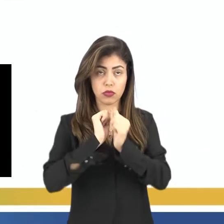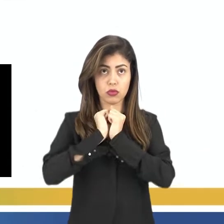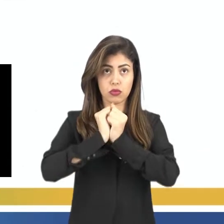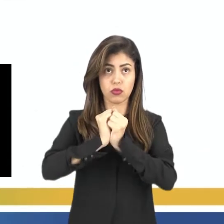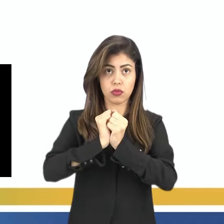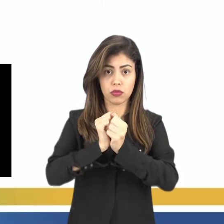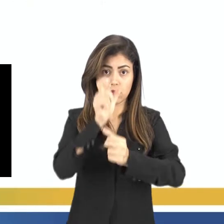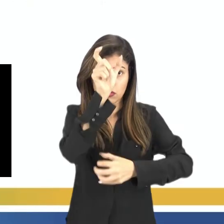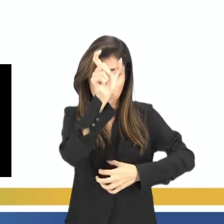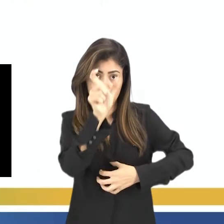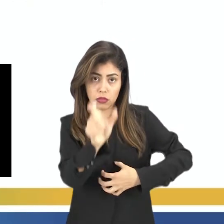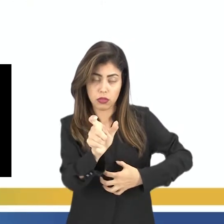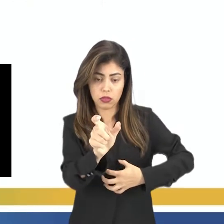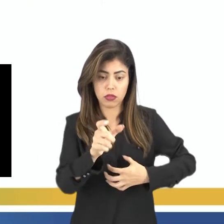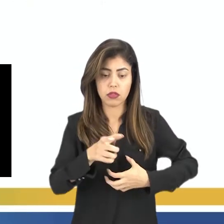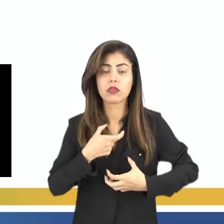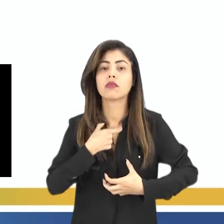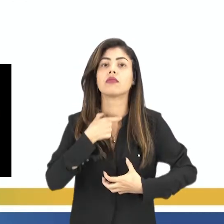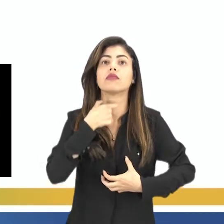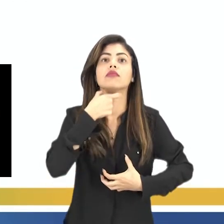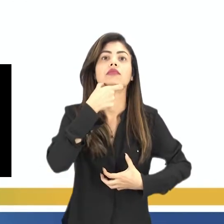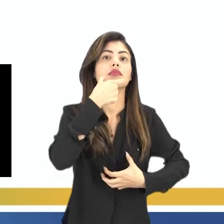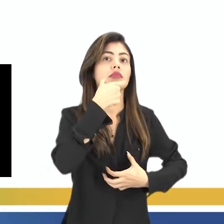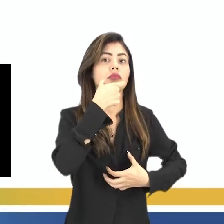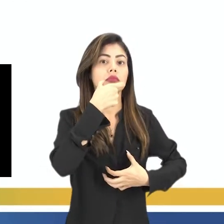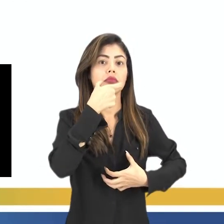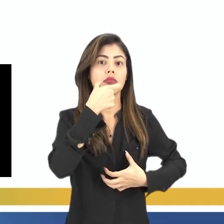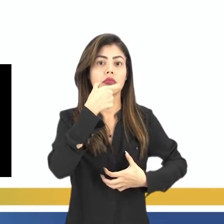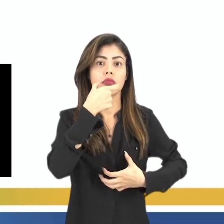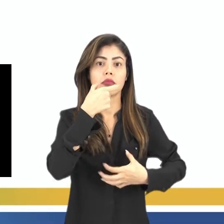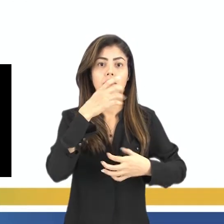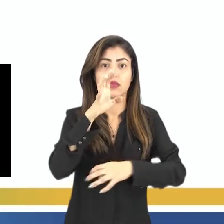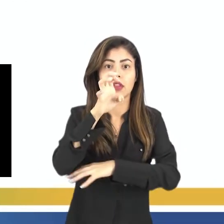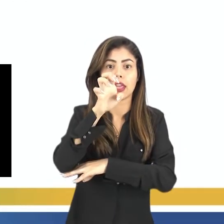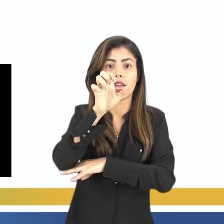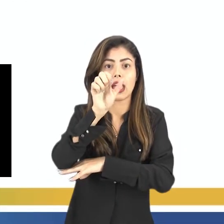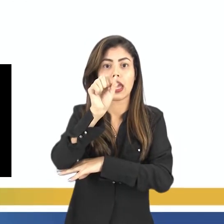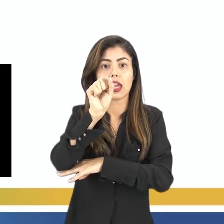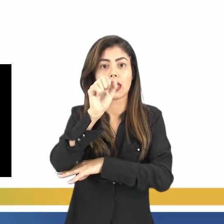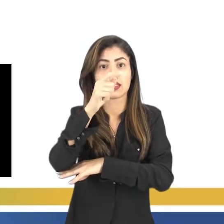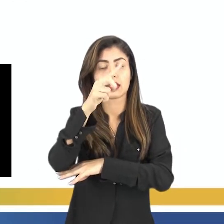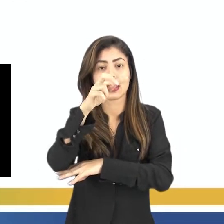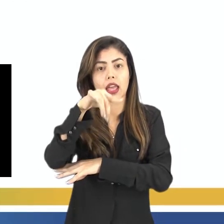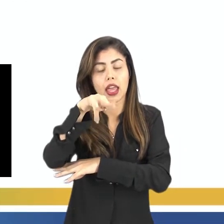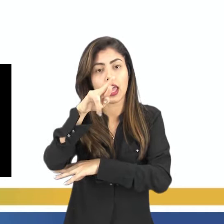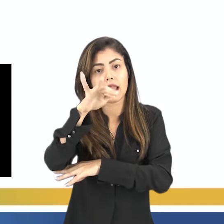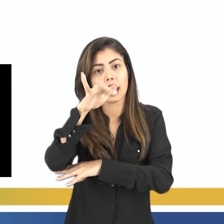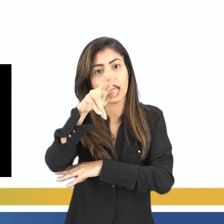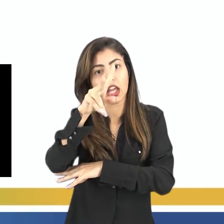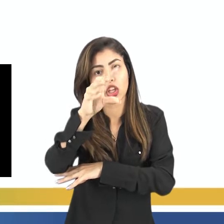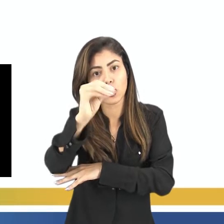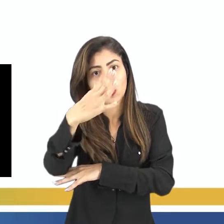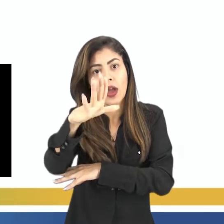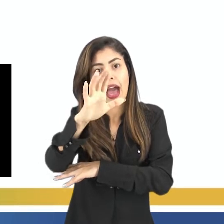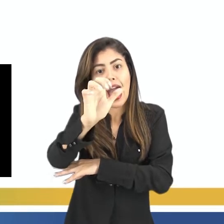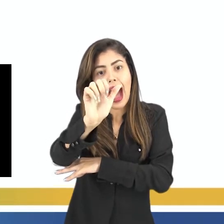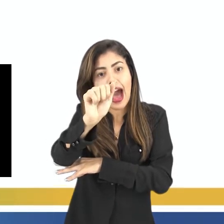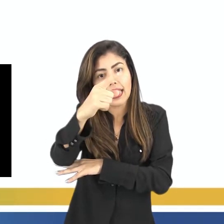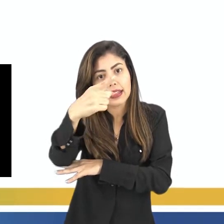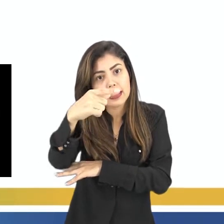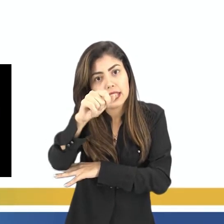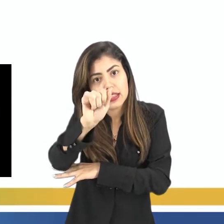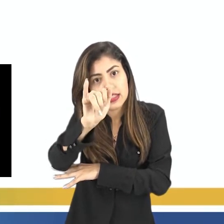o tronco com a cabeça, a gente vai ter o que a gente chama de esqueleto axial, ou seja, o esqueleto